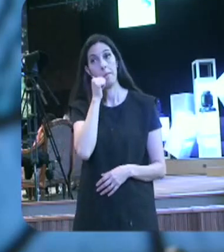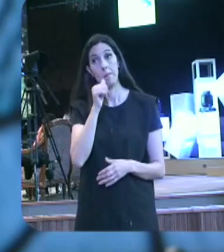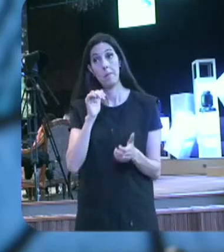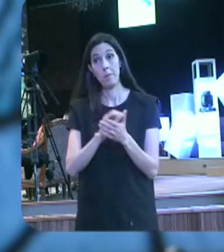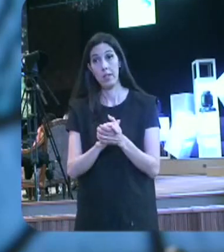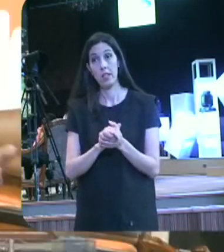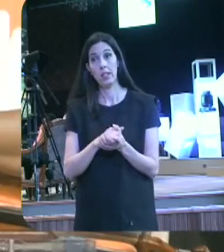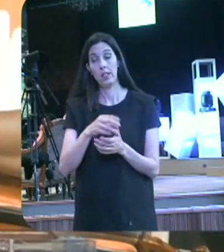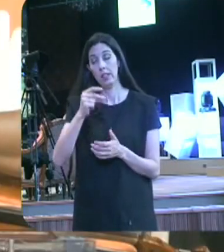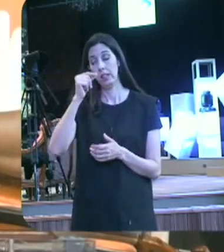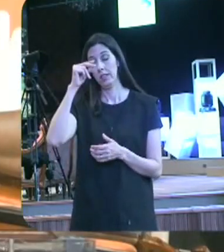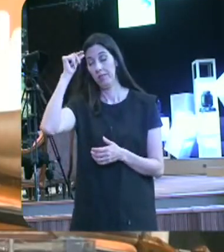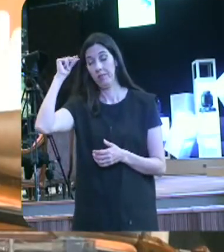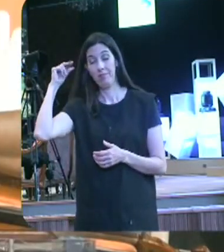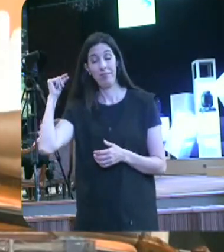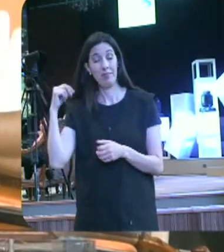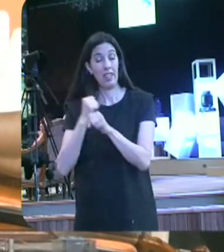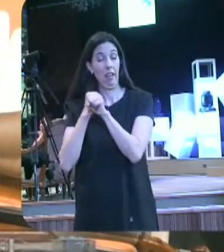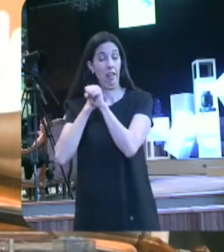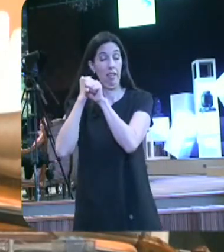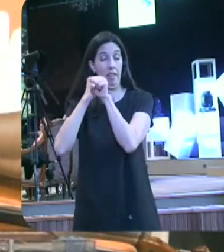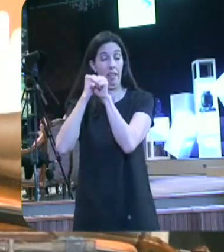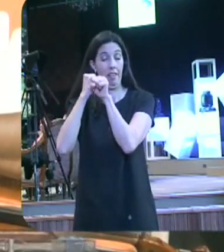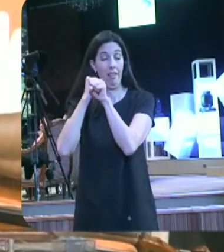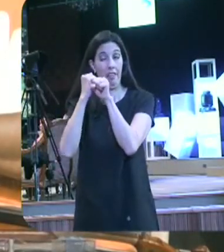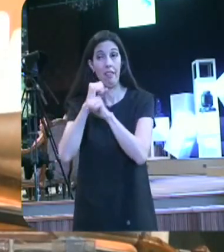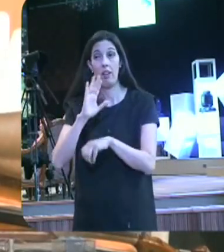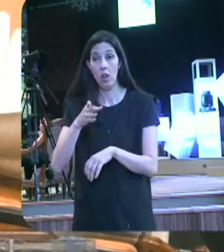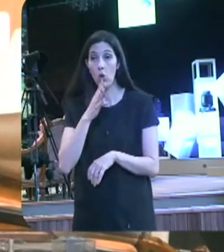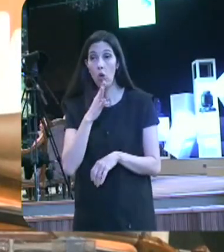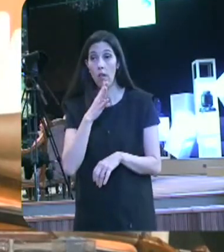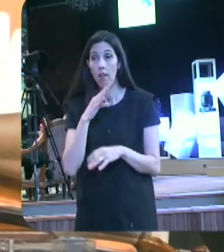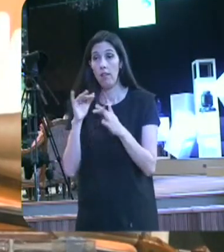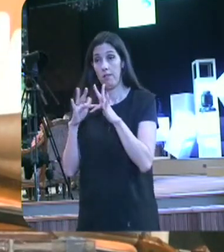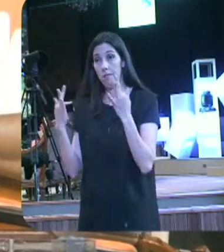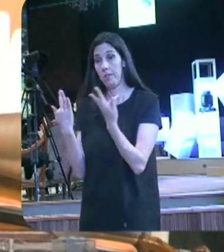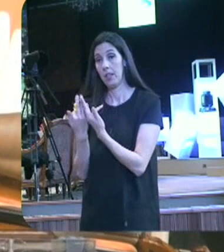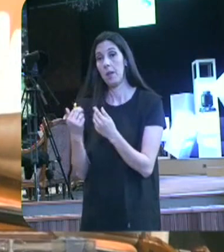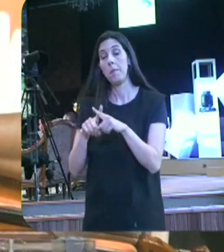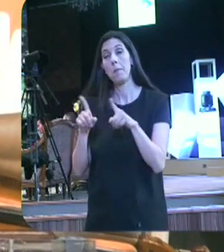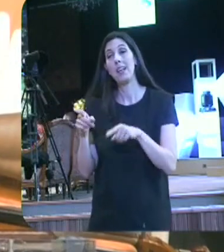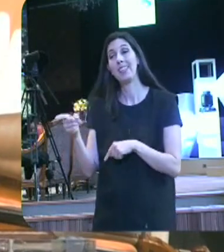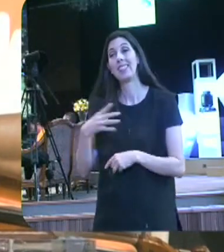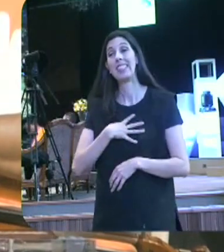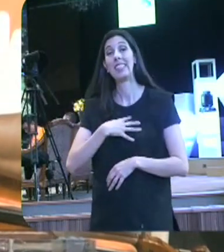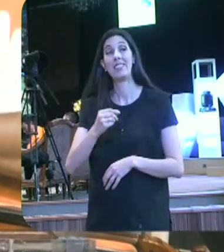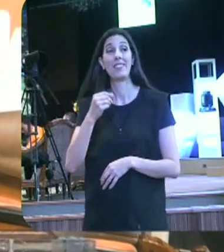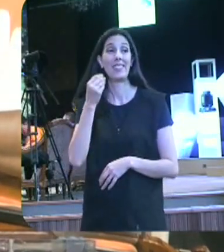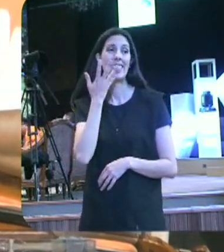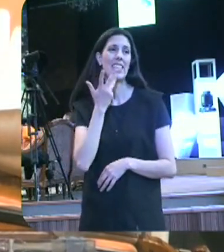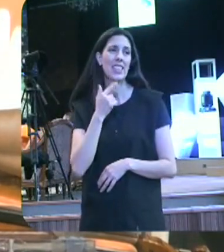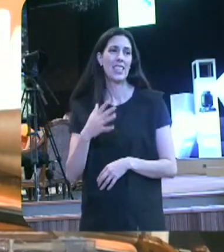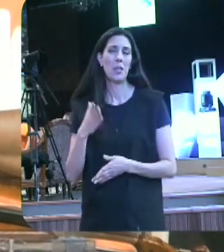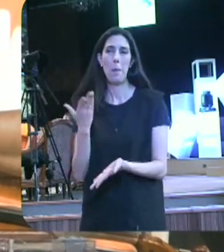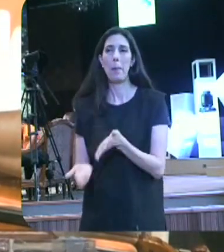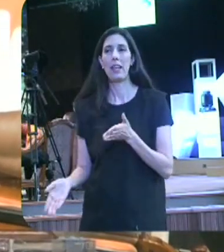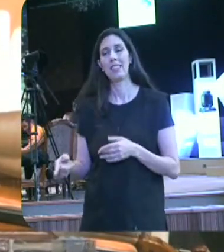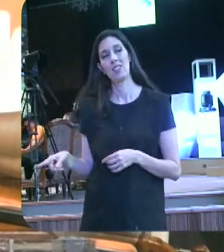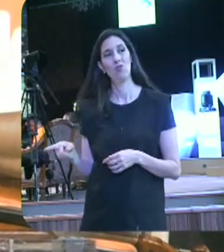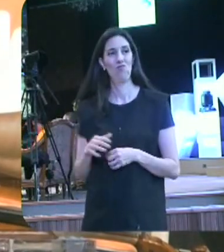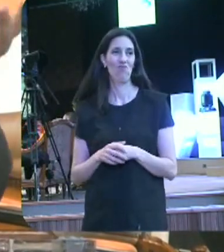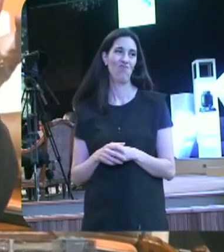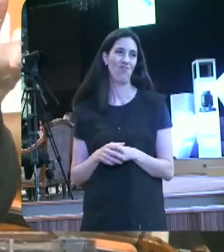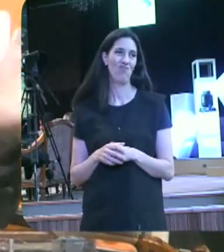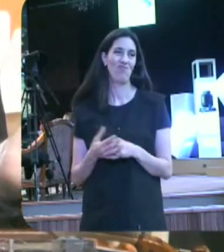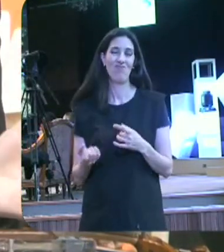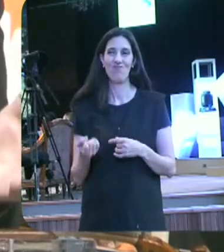família há décadas. E é interessante porque eu sempre percebo as novas maneiras que eles usam